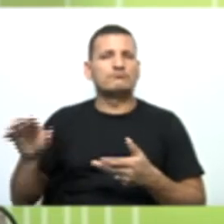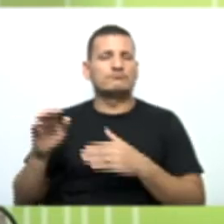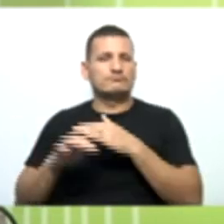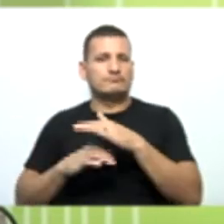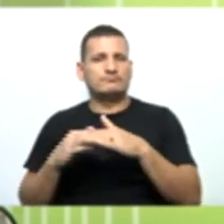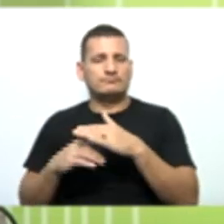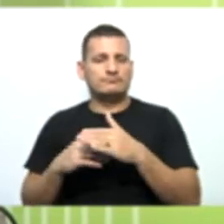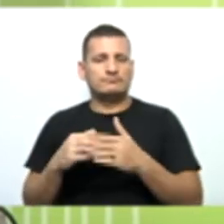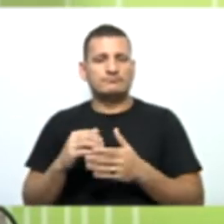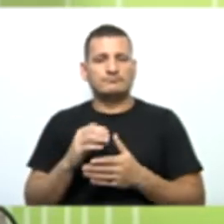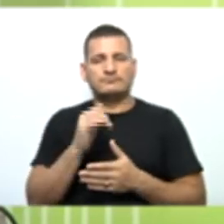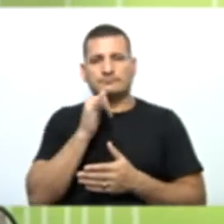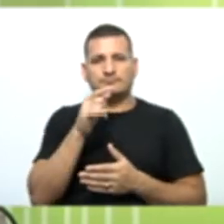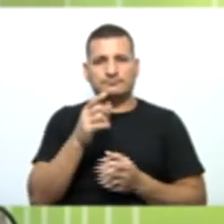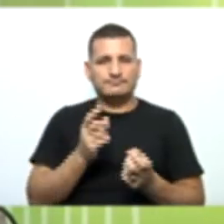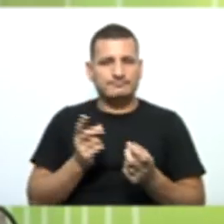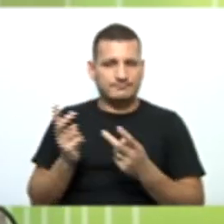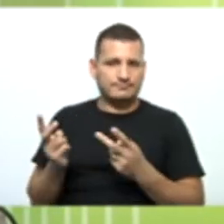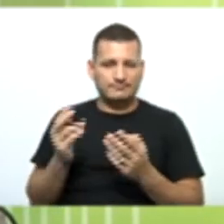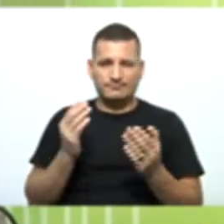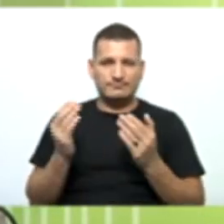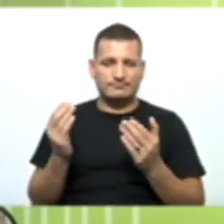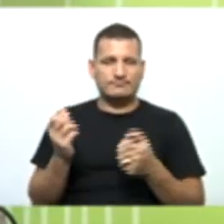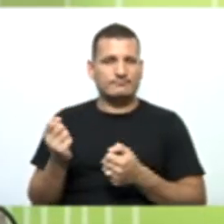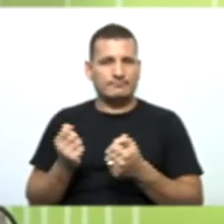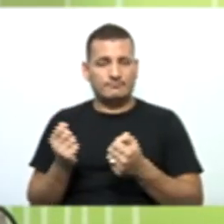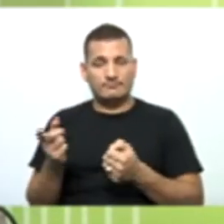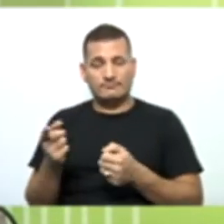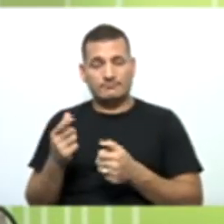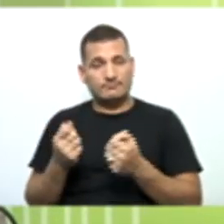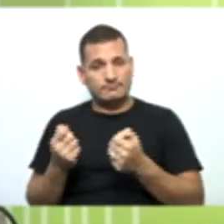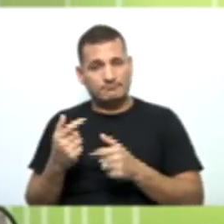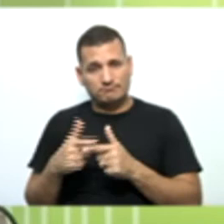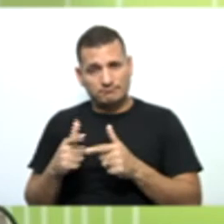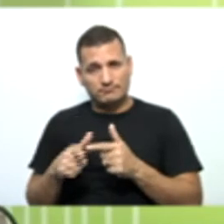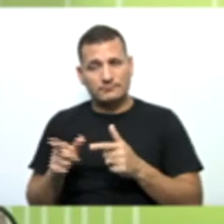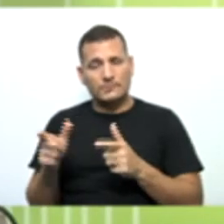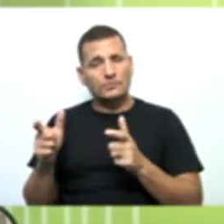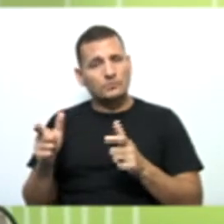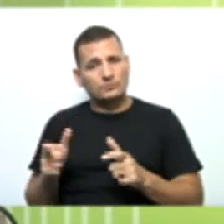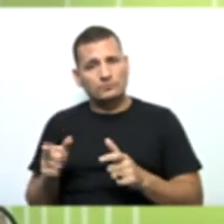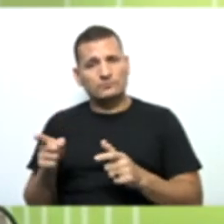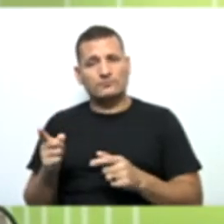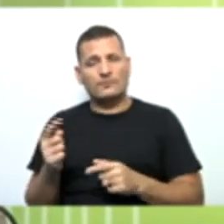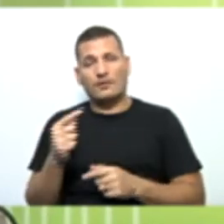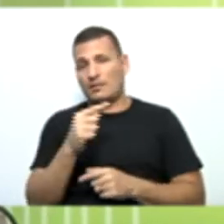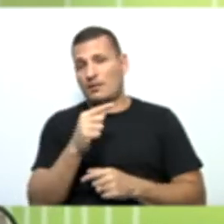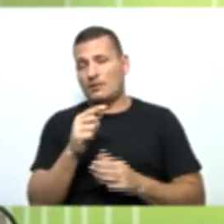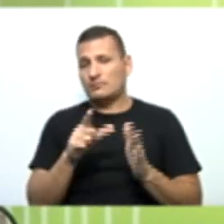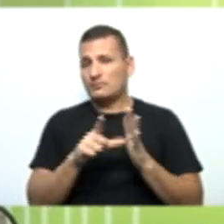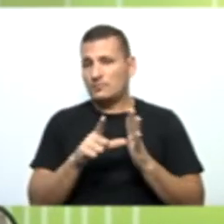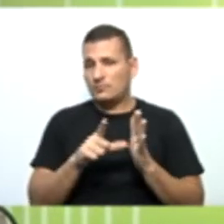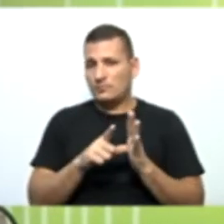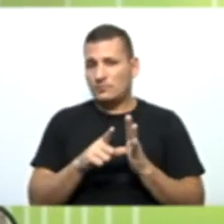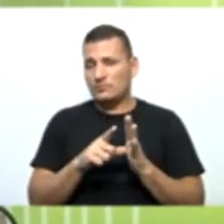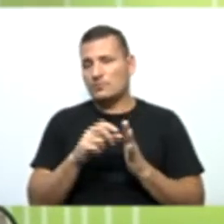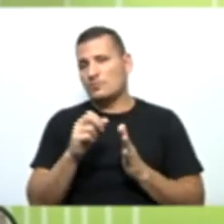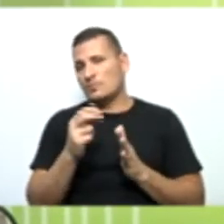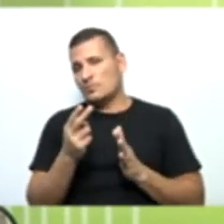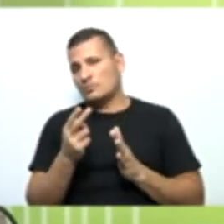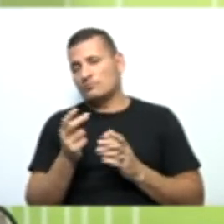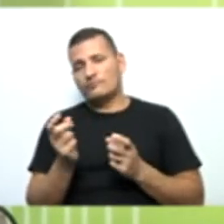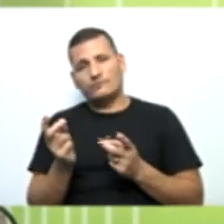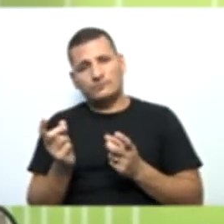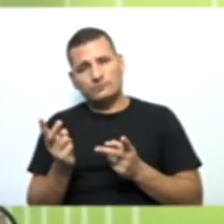vende um carro, né? Esse carro deu problema. E aí, o problema foi aonde? Será se foi lá na concessionária? Será se foi o